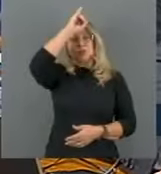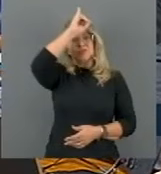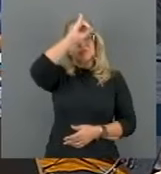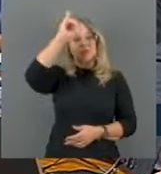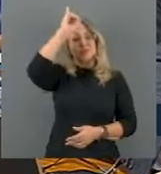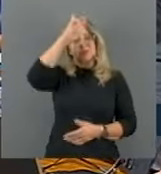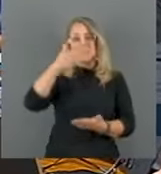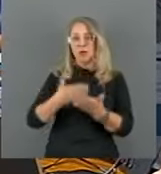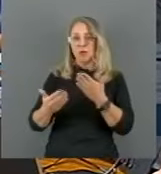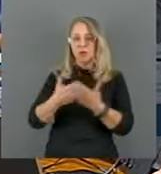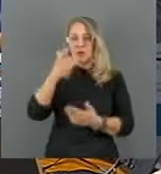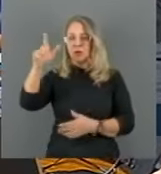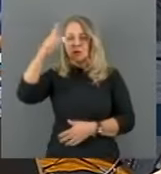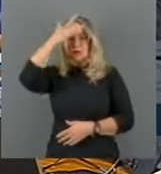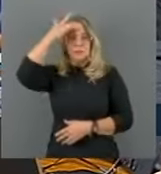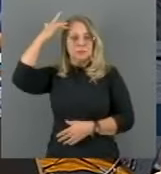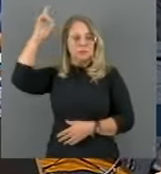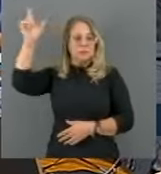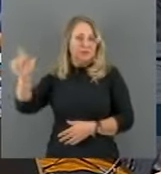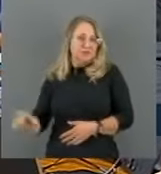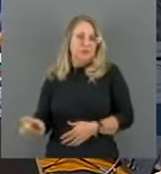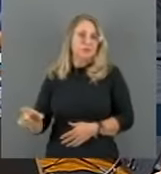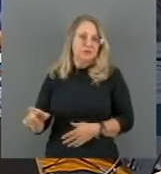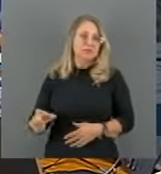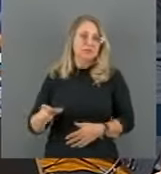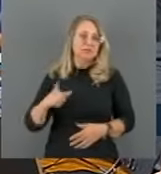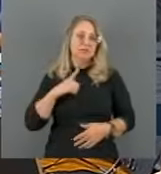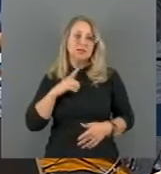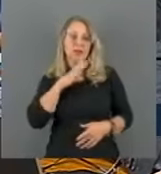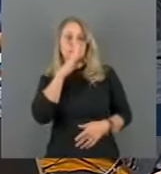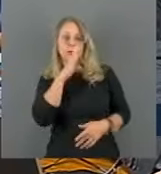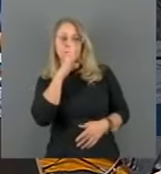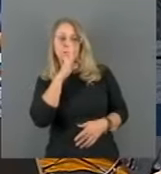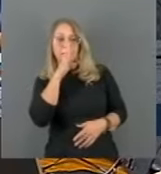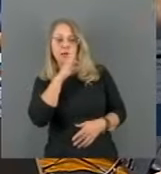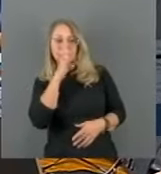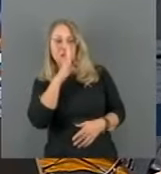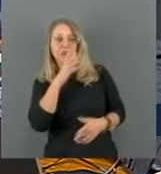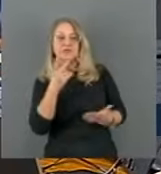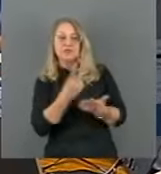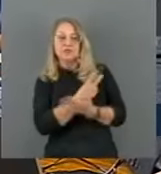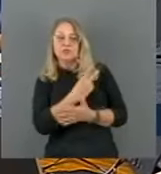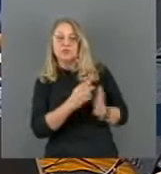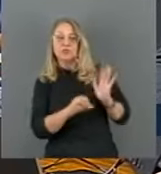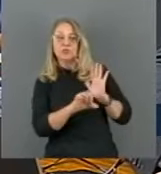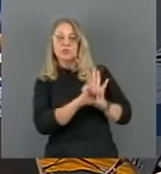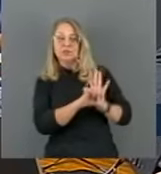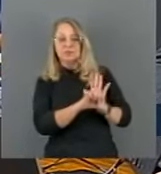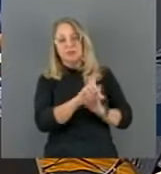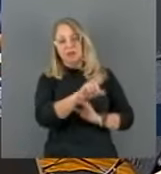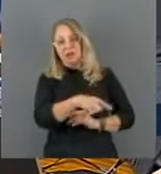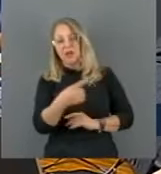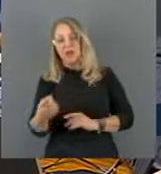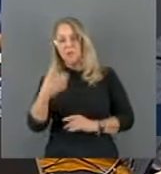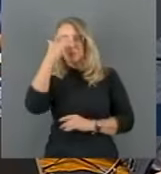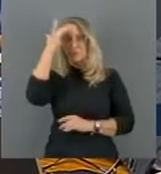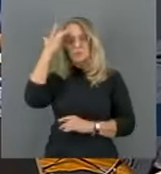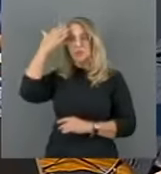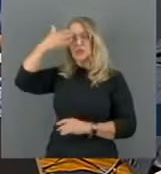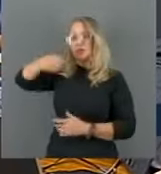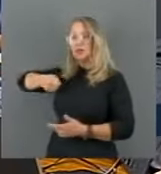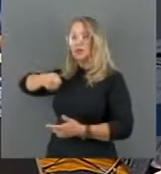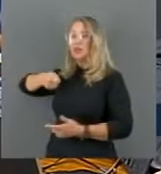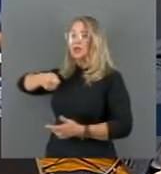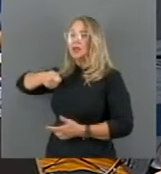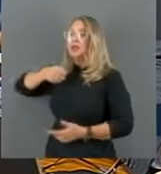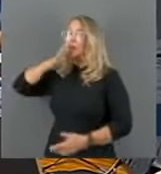outro suspeito qualquer outro cidadão suspeito de ter cometido um crime cabe ao Ministério Público cabe a quem acusa provar